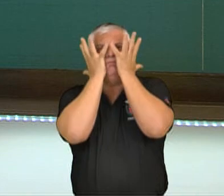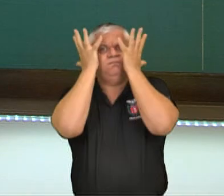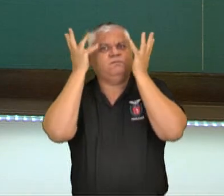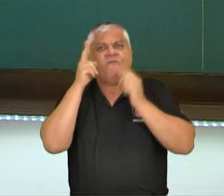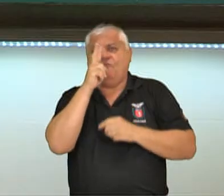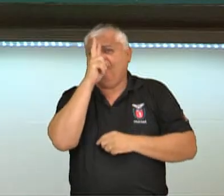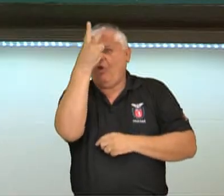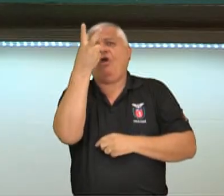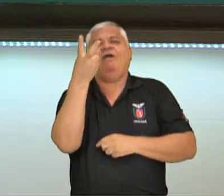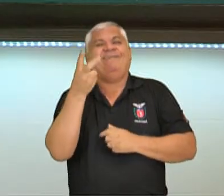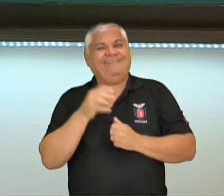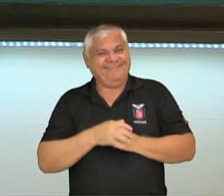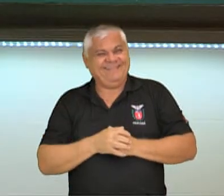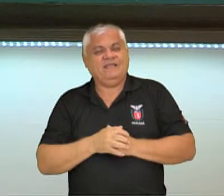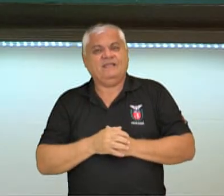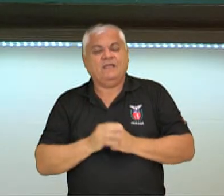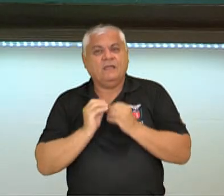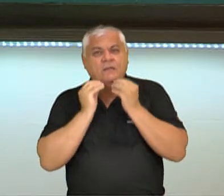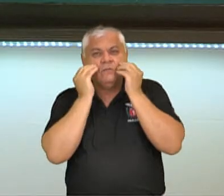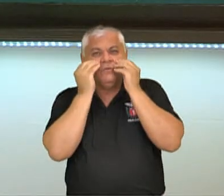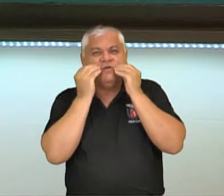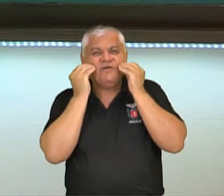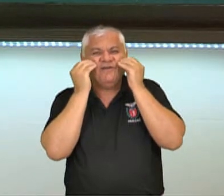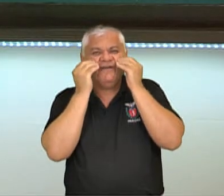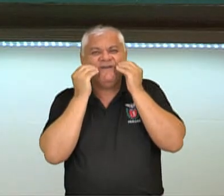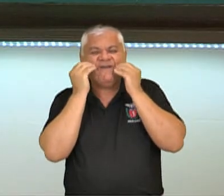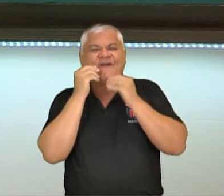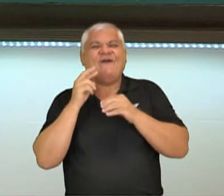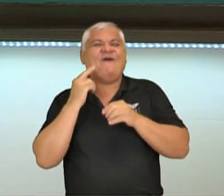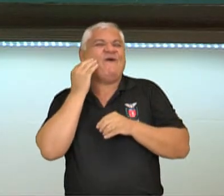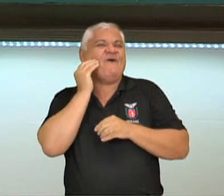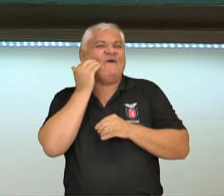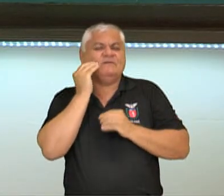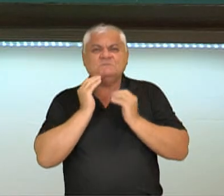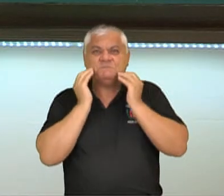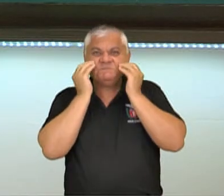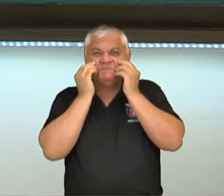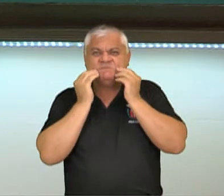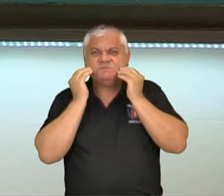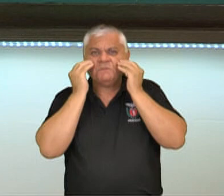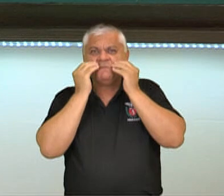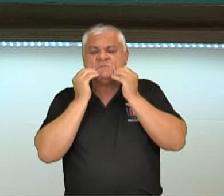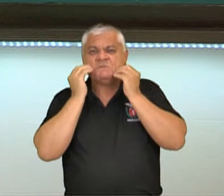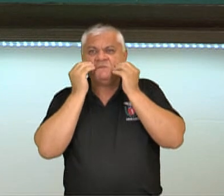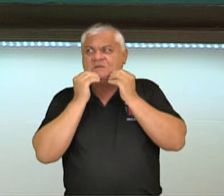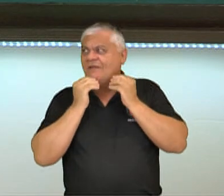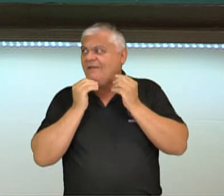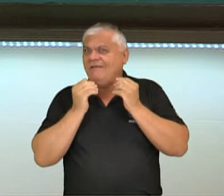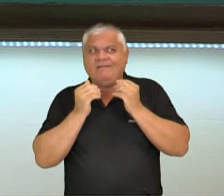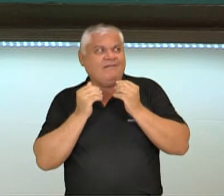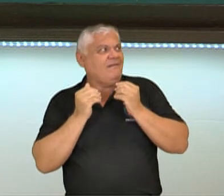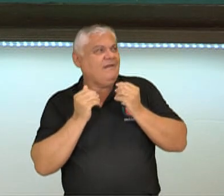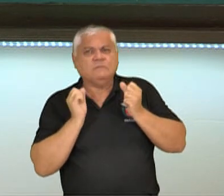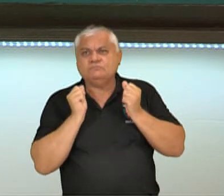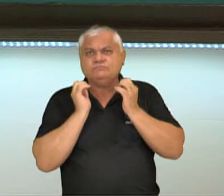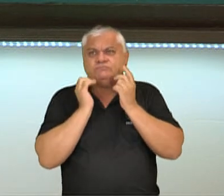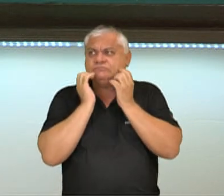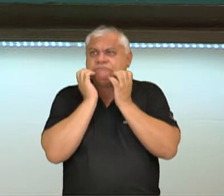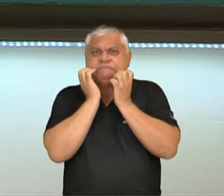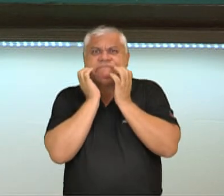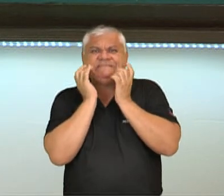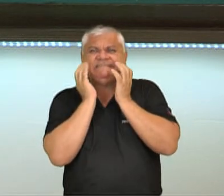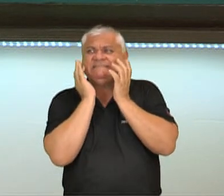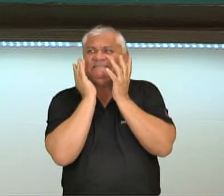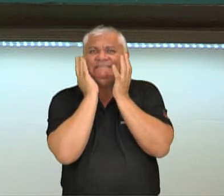Já percebeu que às vezes a pessoa começa a ficar um rosadinho assim, né? Daí ela percebe que ela está avermelhando. Ela começa a ficar